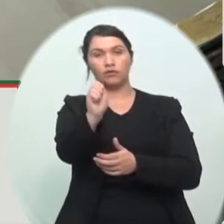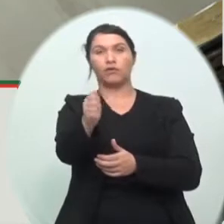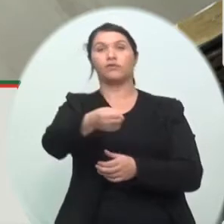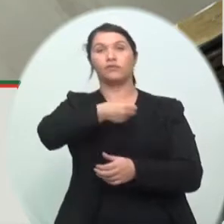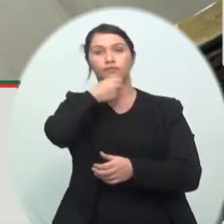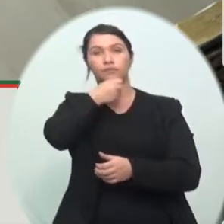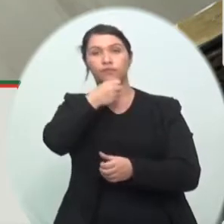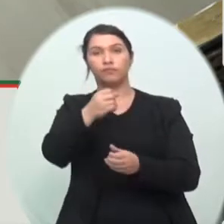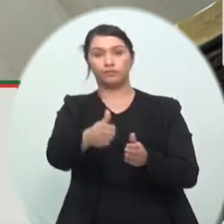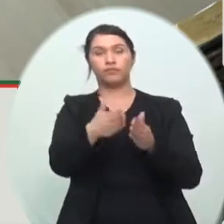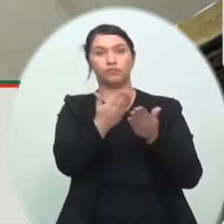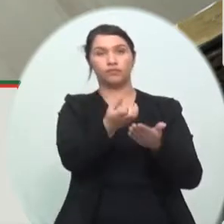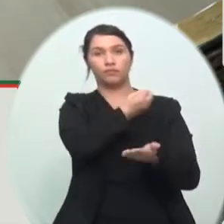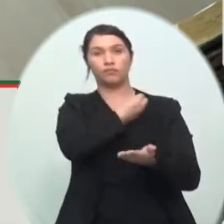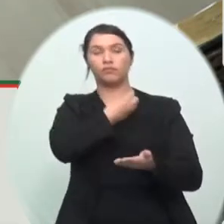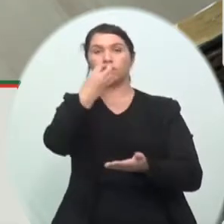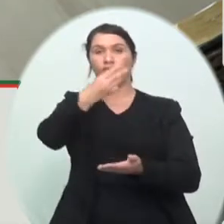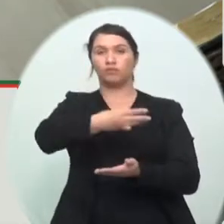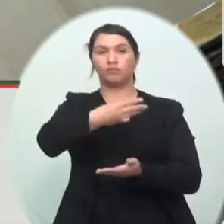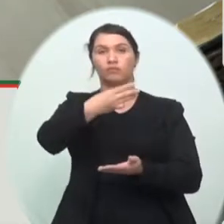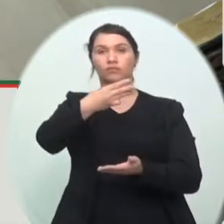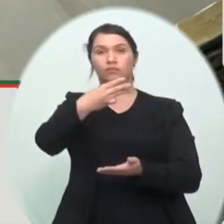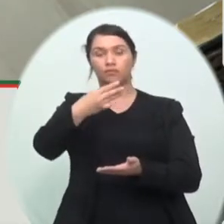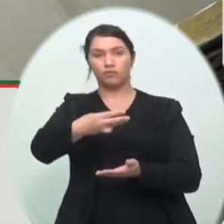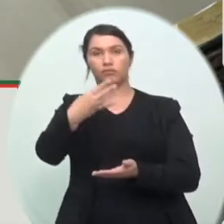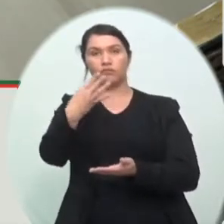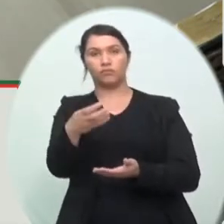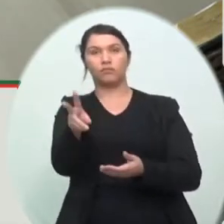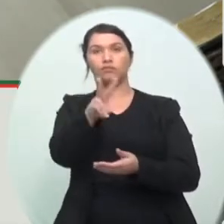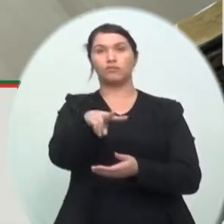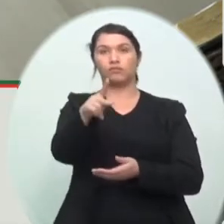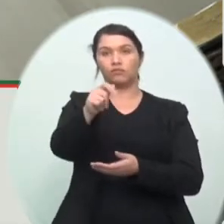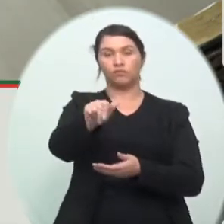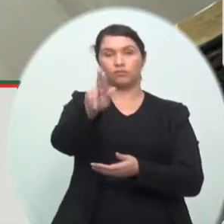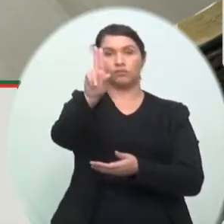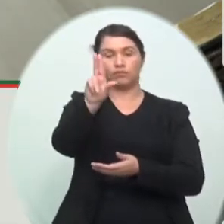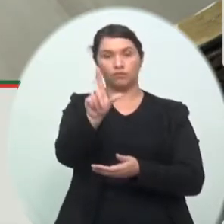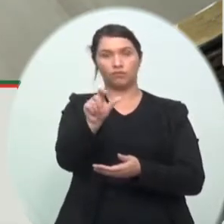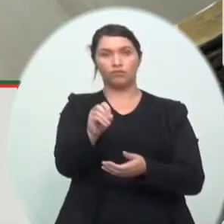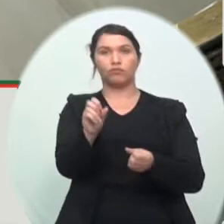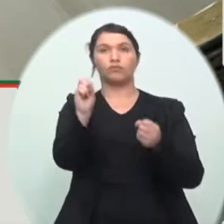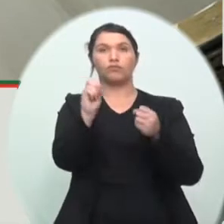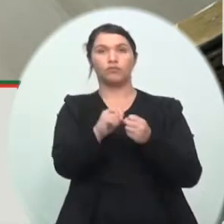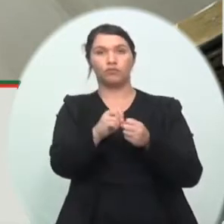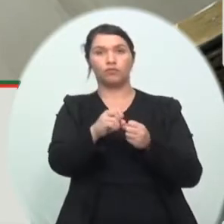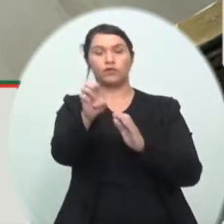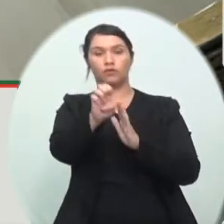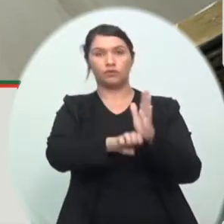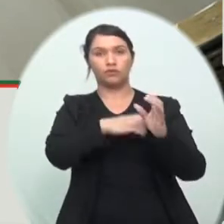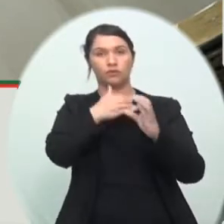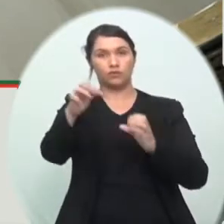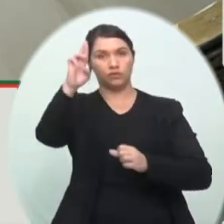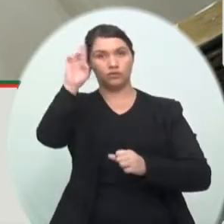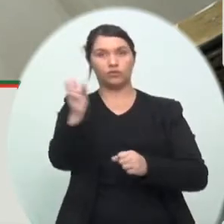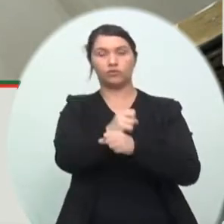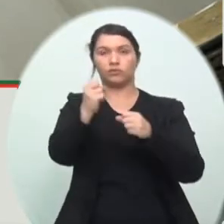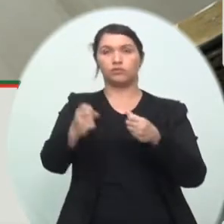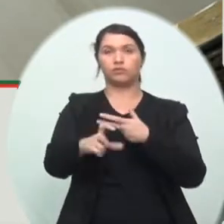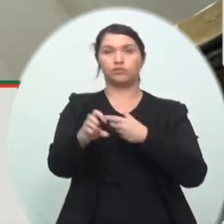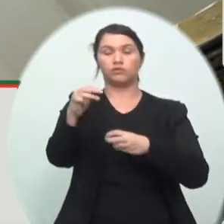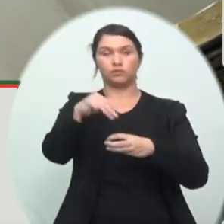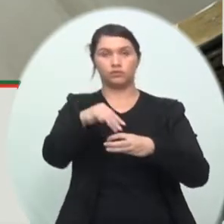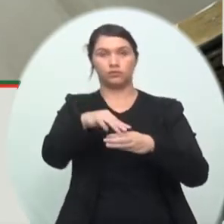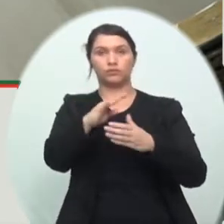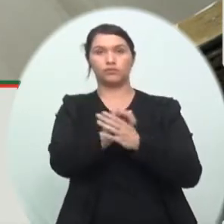número 334/18, autoria vereador José Paulo Ferrarese, assunto envio de expediente ao chefe do Poder Executivo